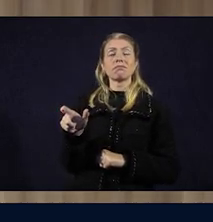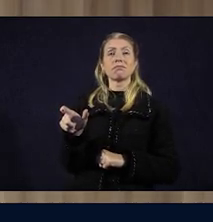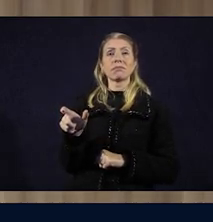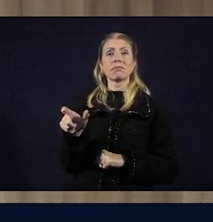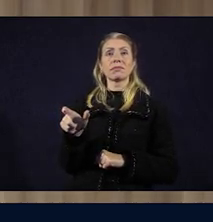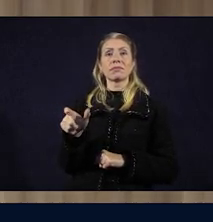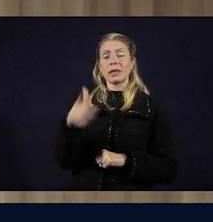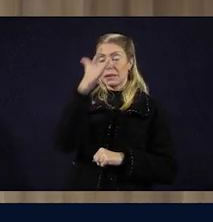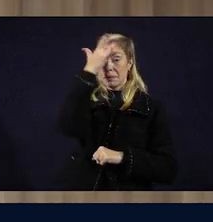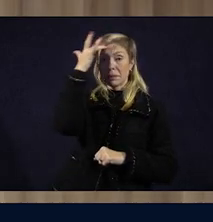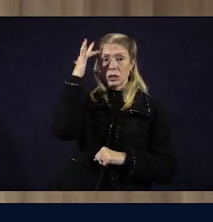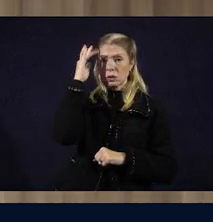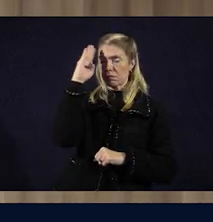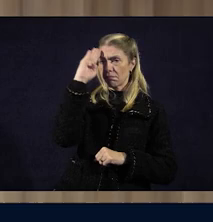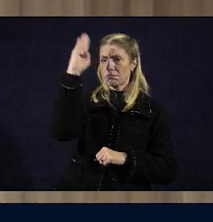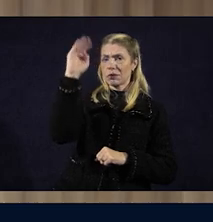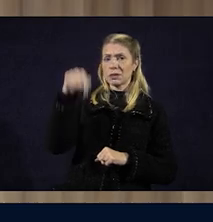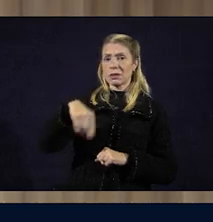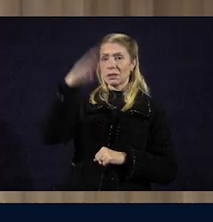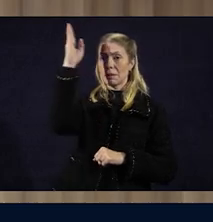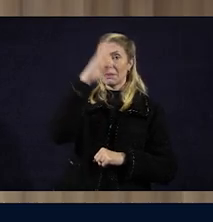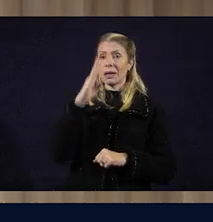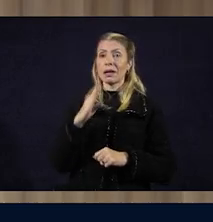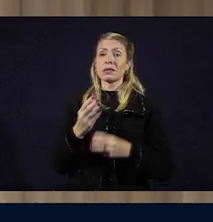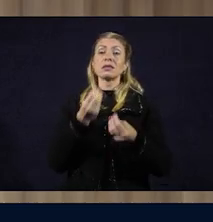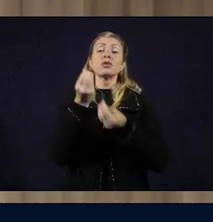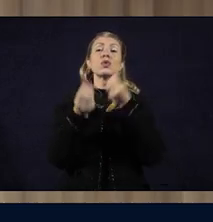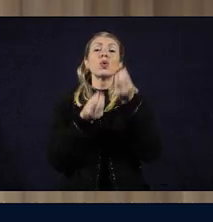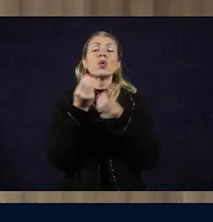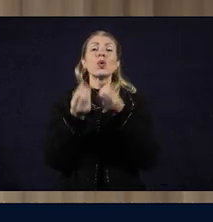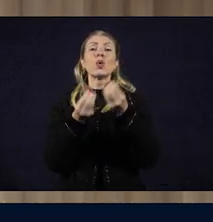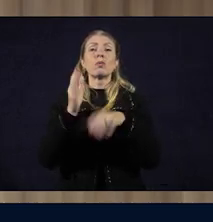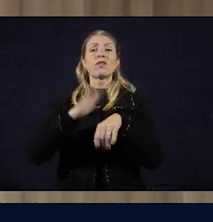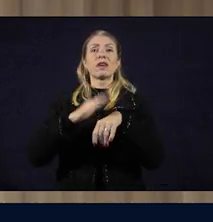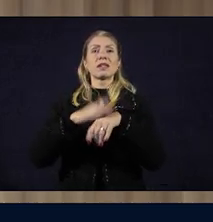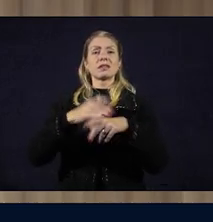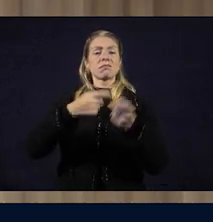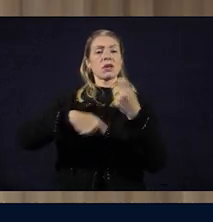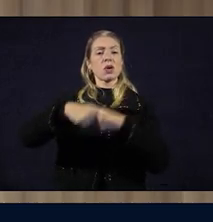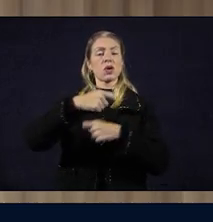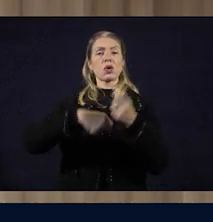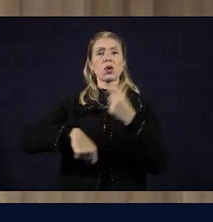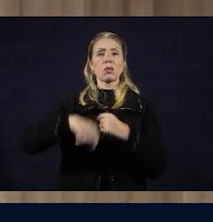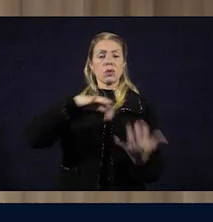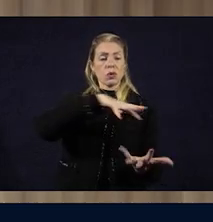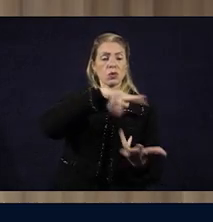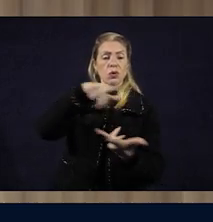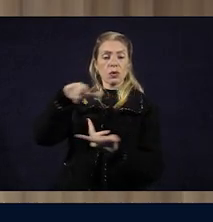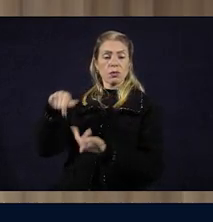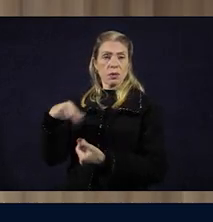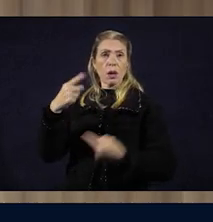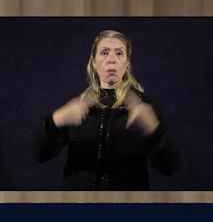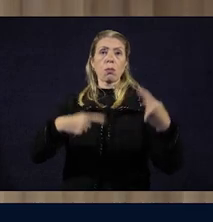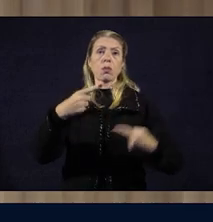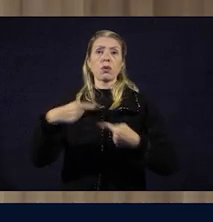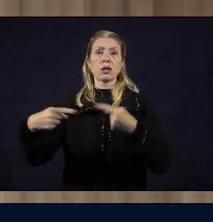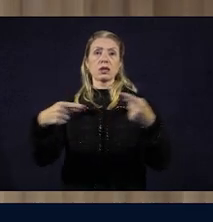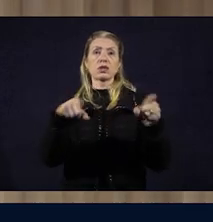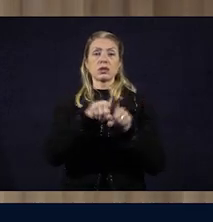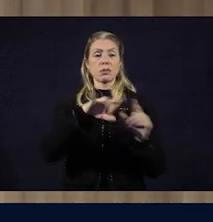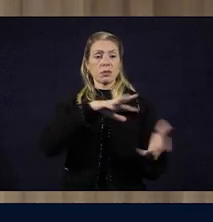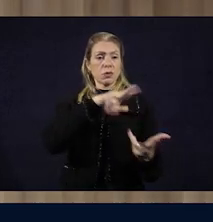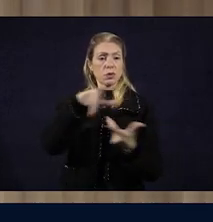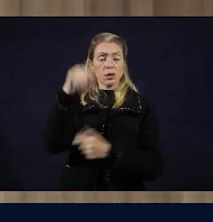cabeças pensantes do Brasil de como analisar os fenômenos econômicos globais brasileiros o cenário político mundial